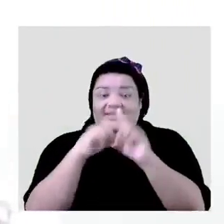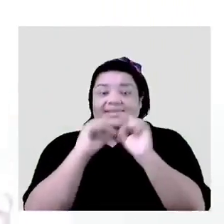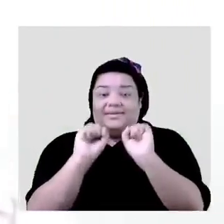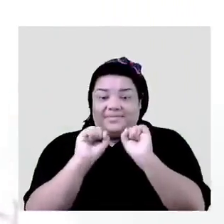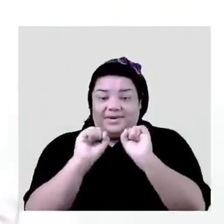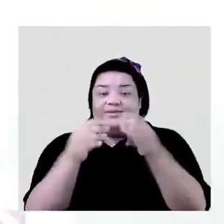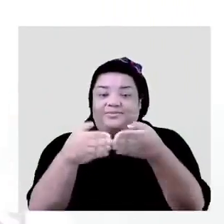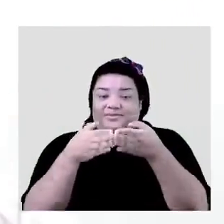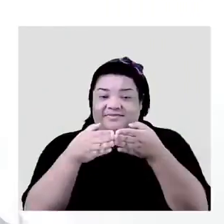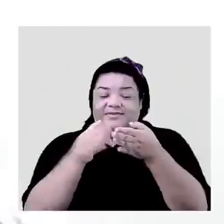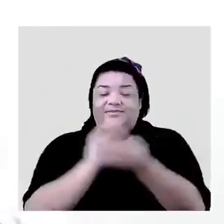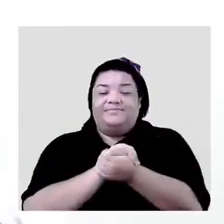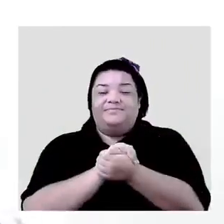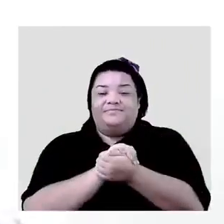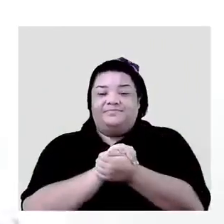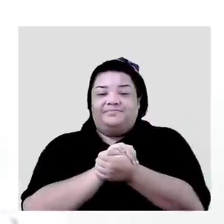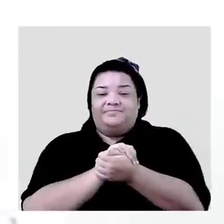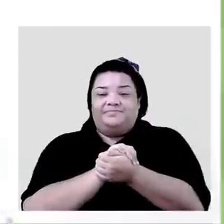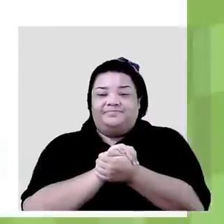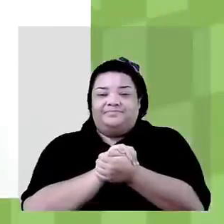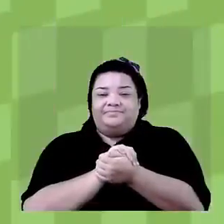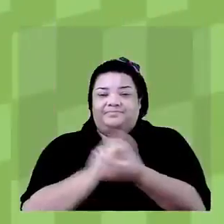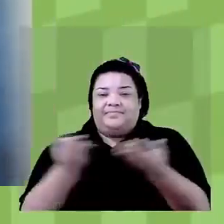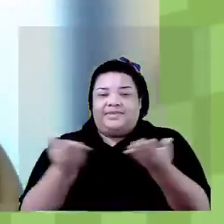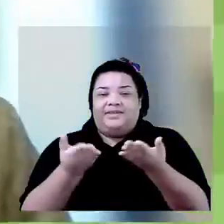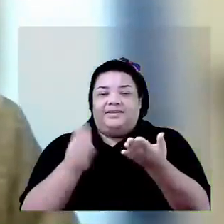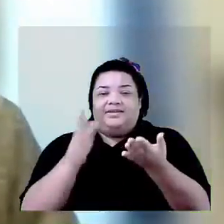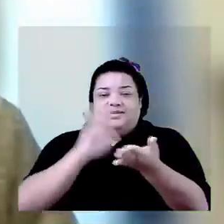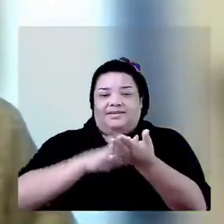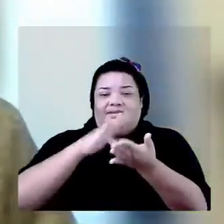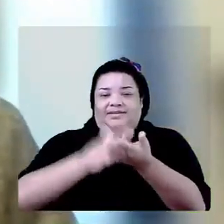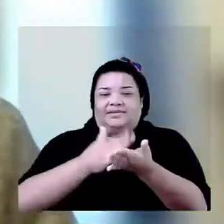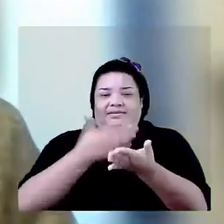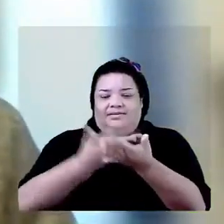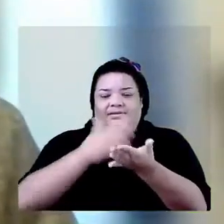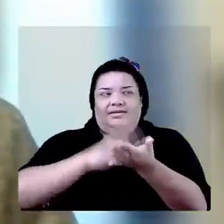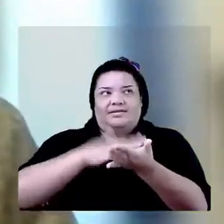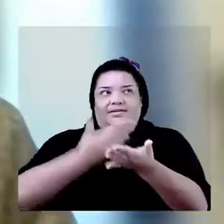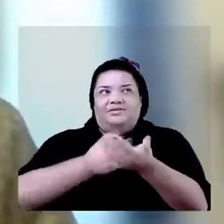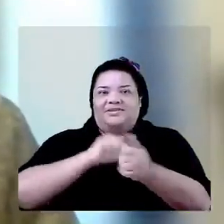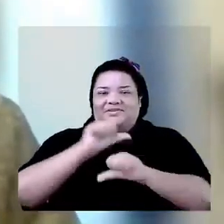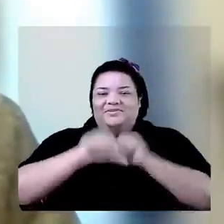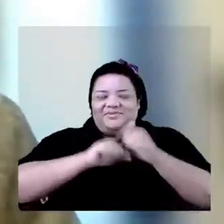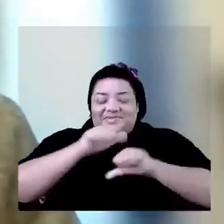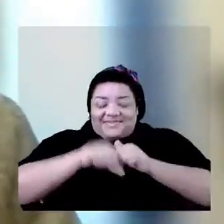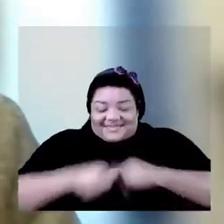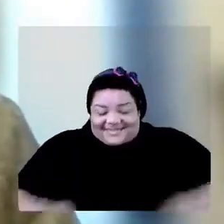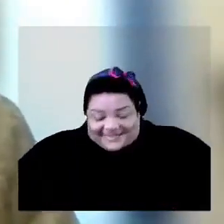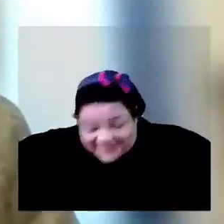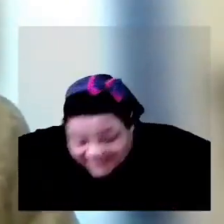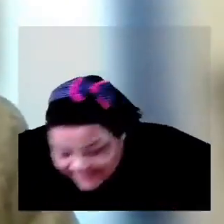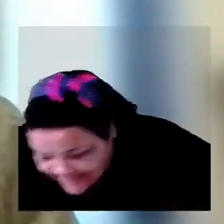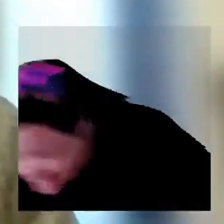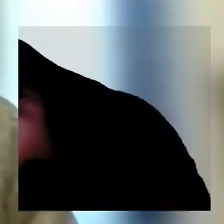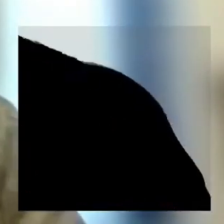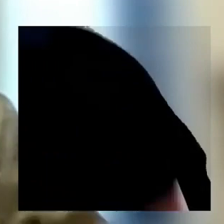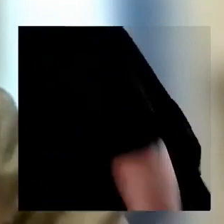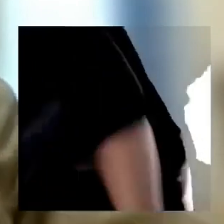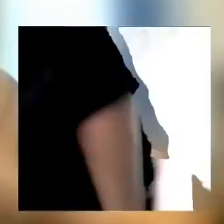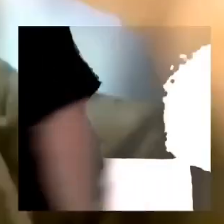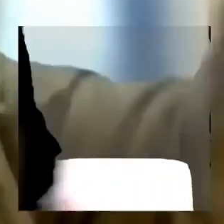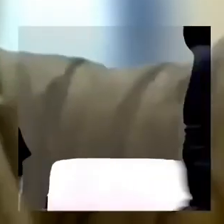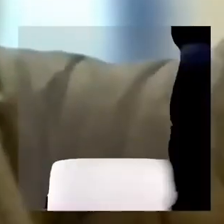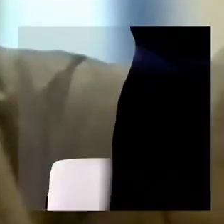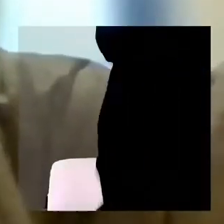Eu acrescentaria nisso que a Denise Laura falou, Lúcia Vieira Cereviva, secretária do Verde e do Meio né? Ambiente da Prefeitura de São O Paulo. Brasil